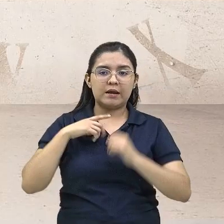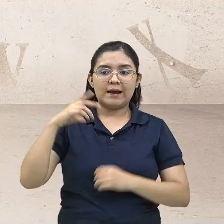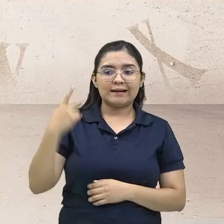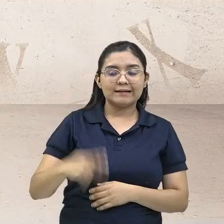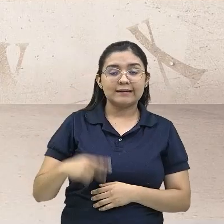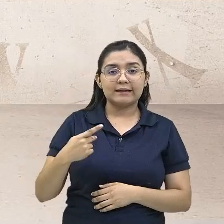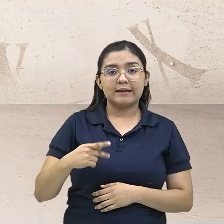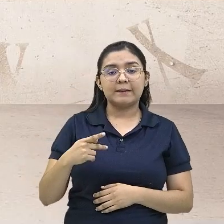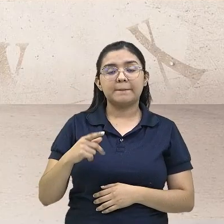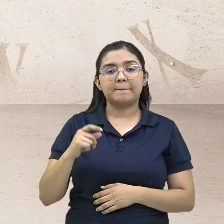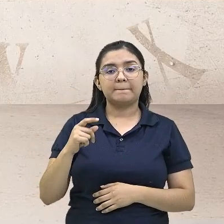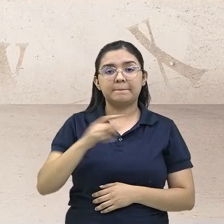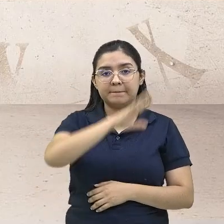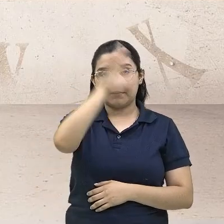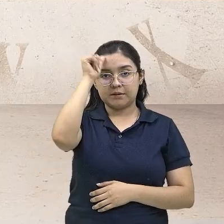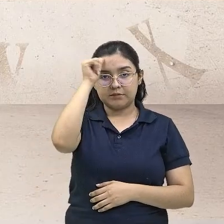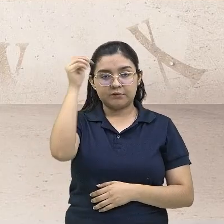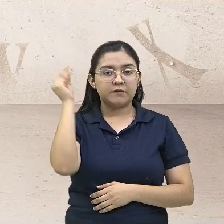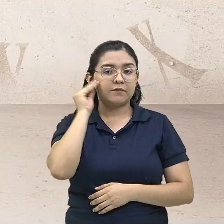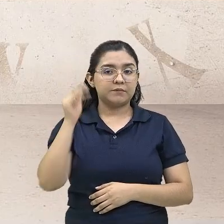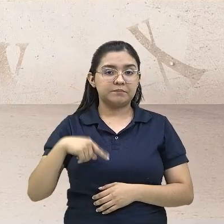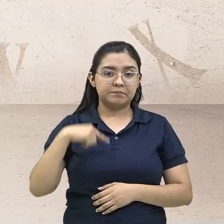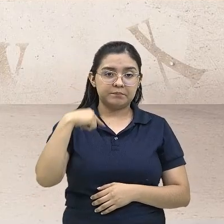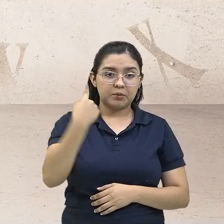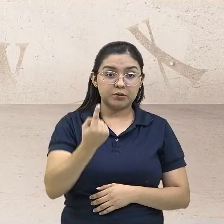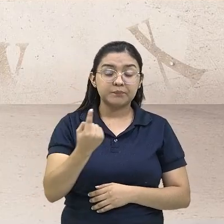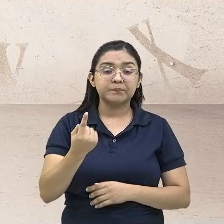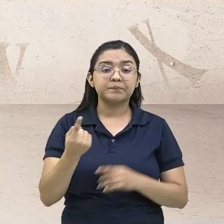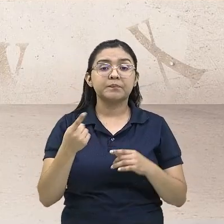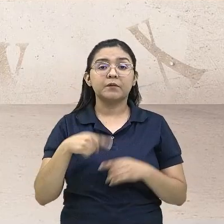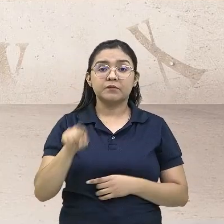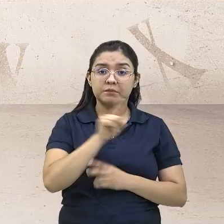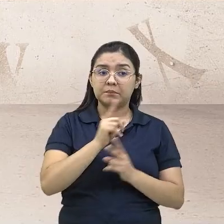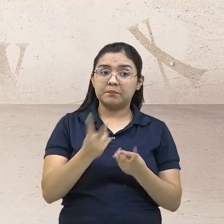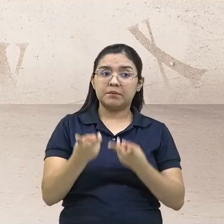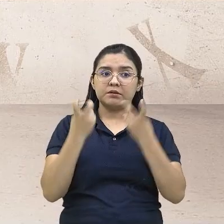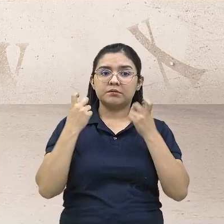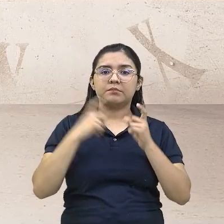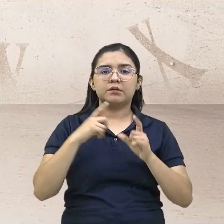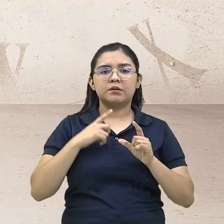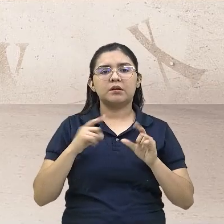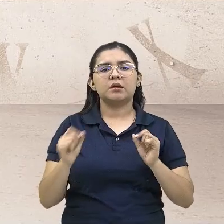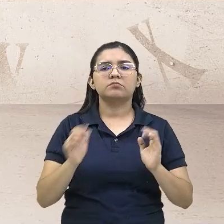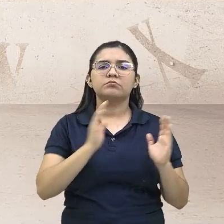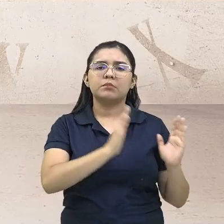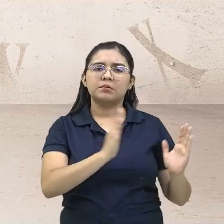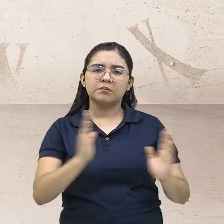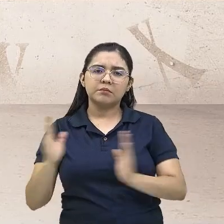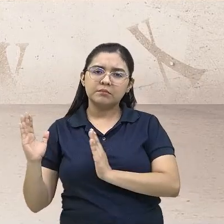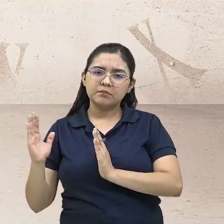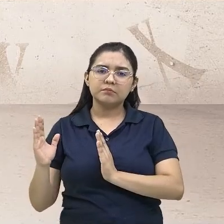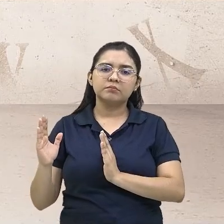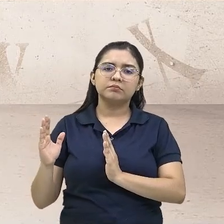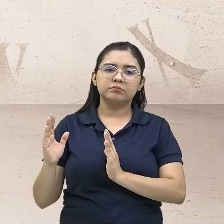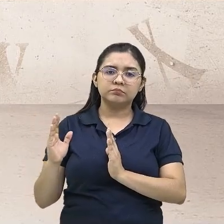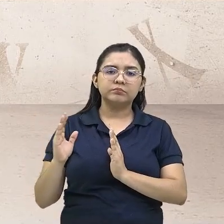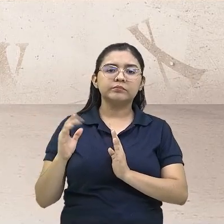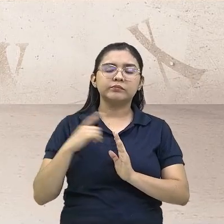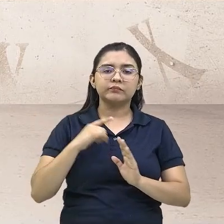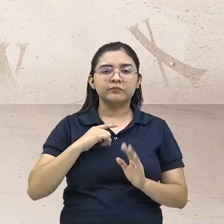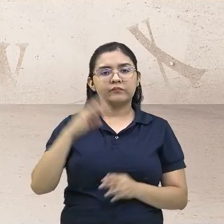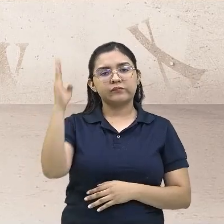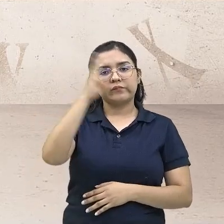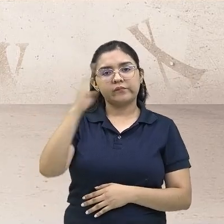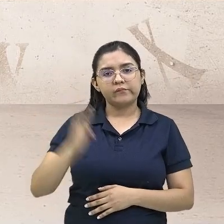vamos observar também mais à frente. Então você observou que nós traçamos a nossa linha do tempo trazendo o processo macro de Brasil,